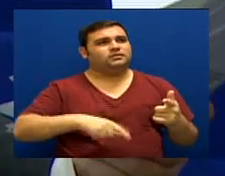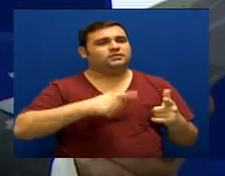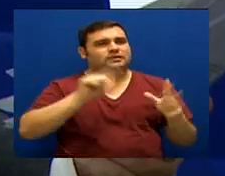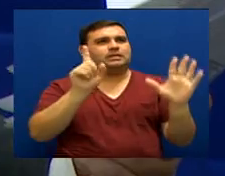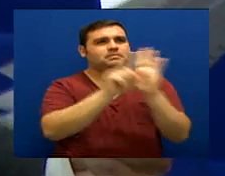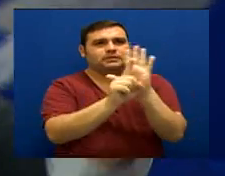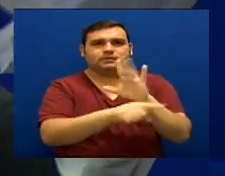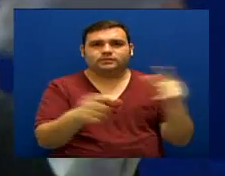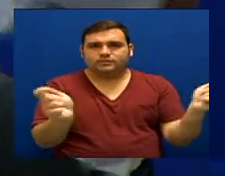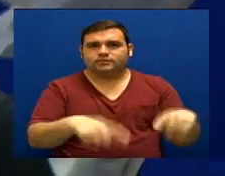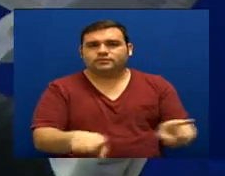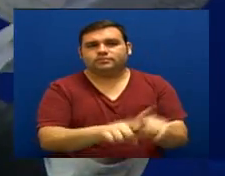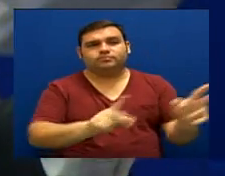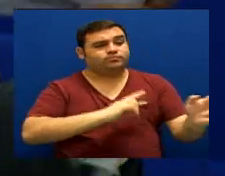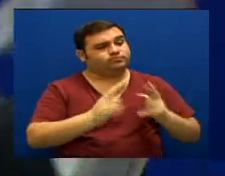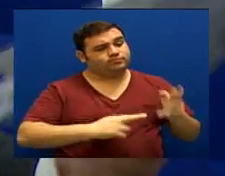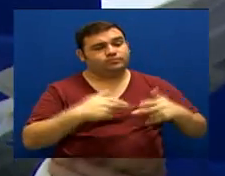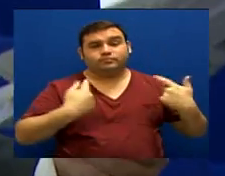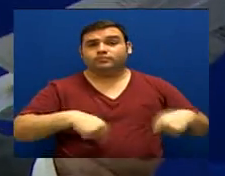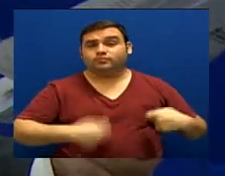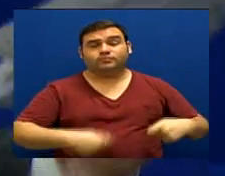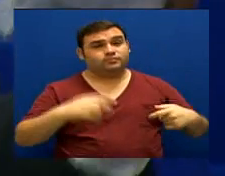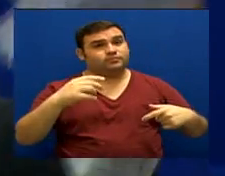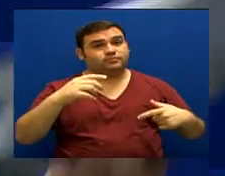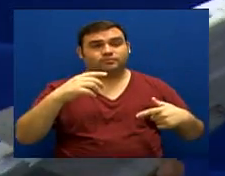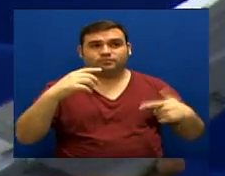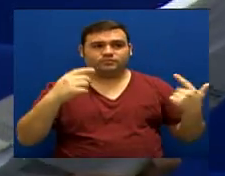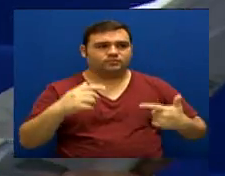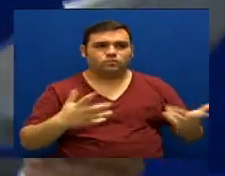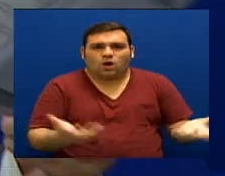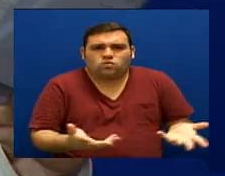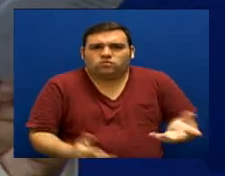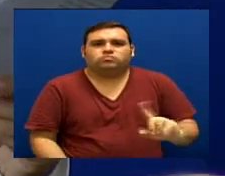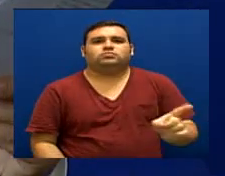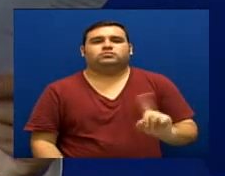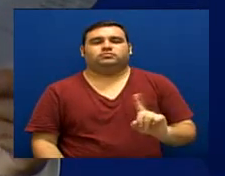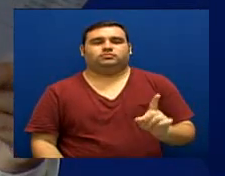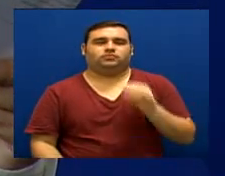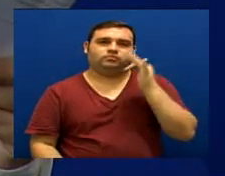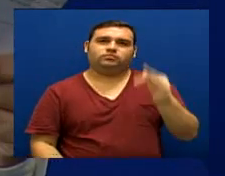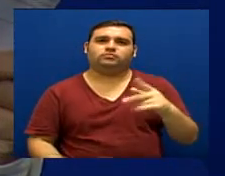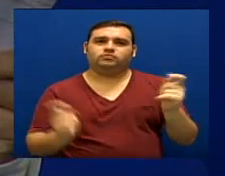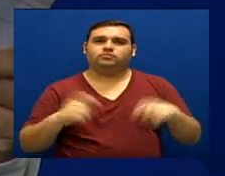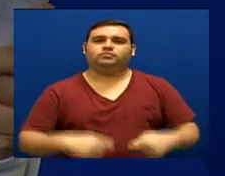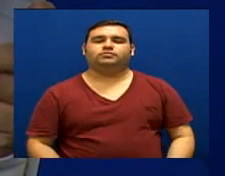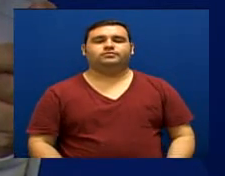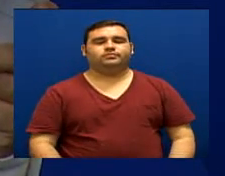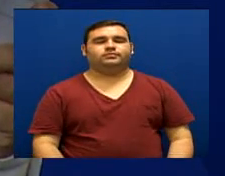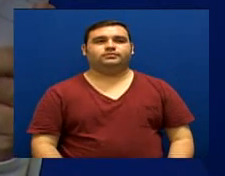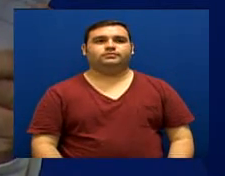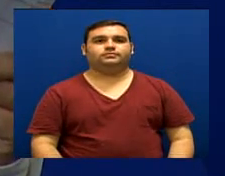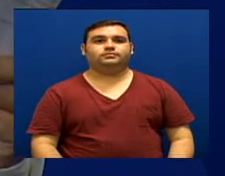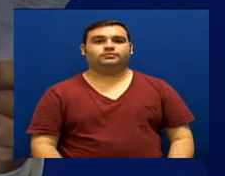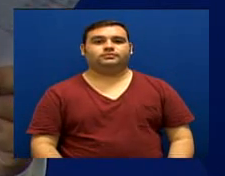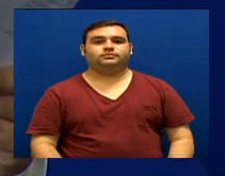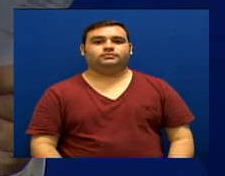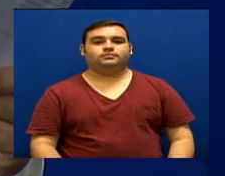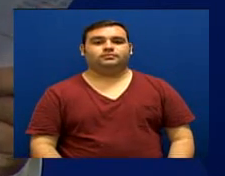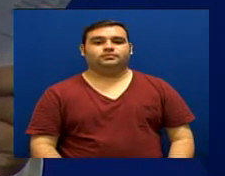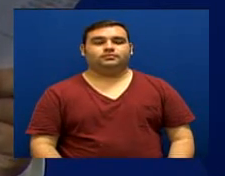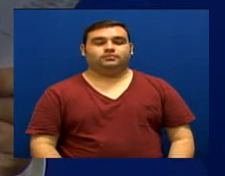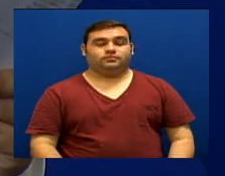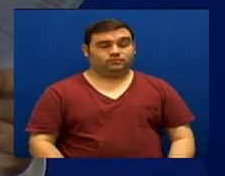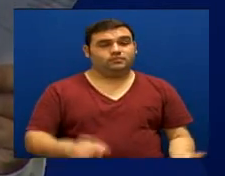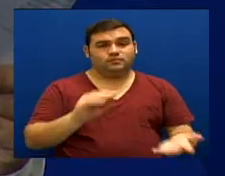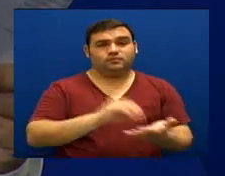as perguntas e as respostas têm que num segundo momento não agora bom é então o restos a